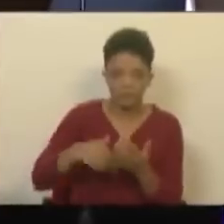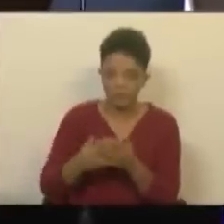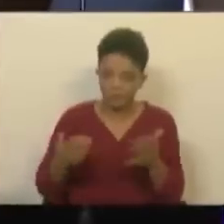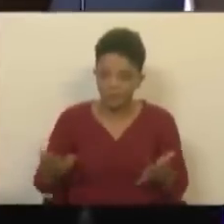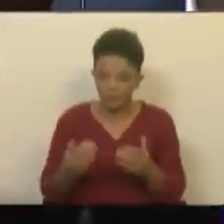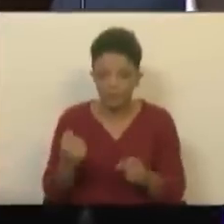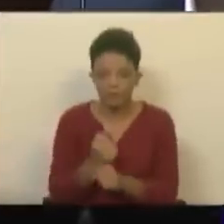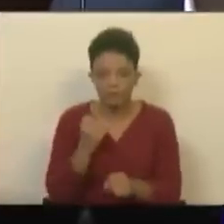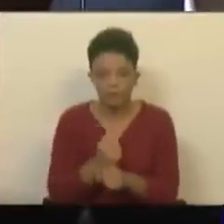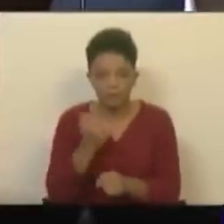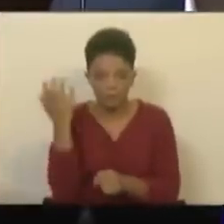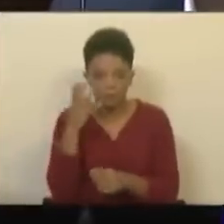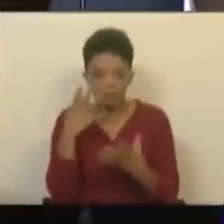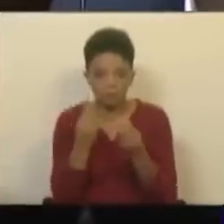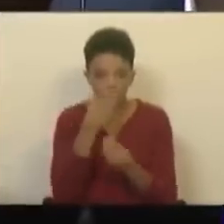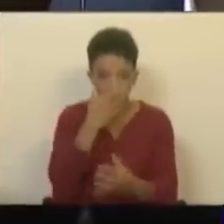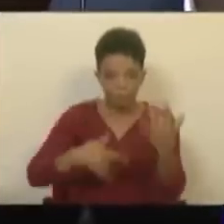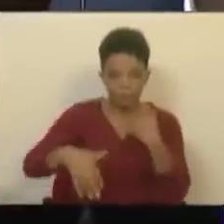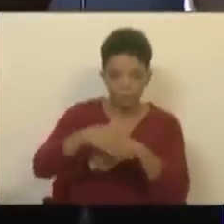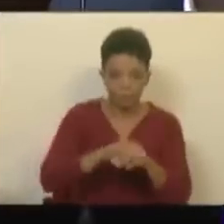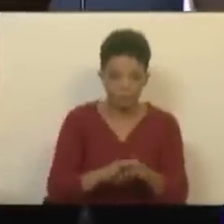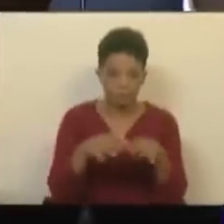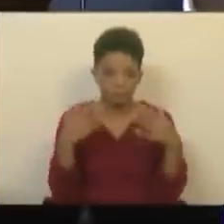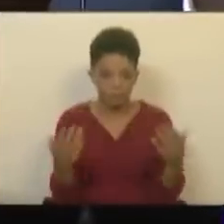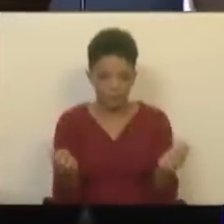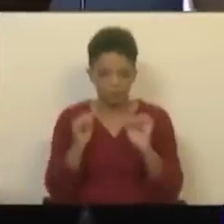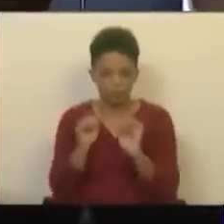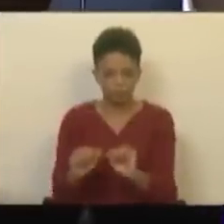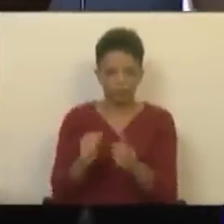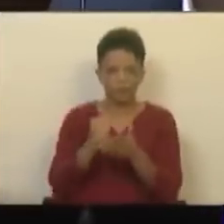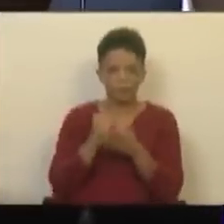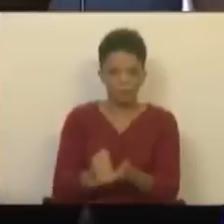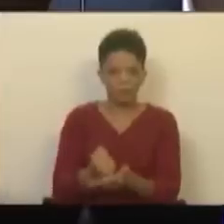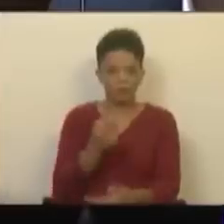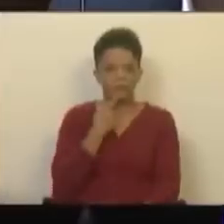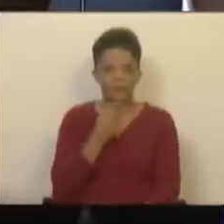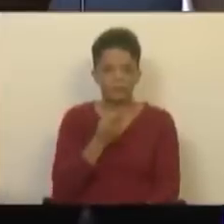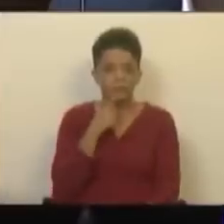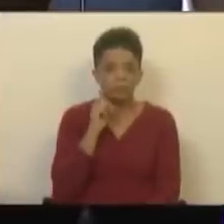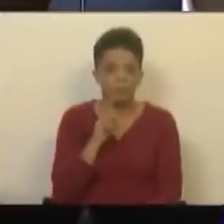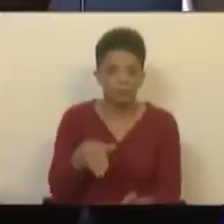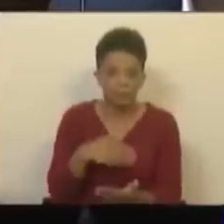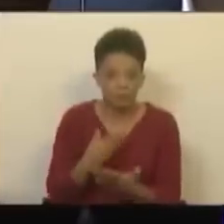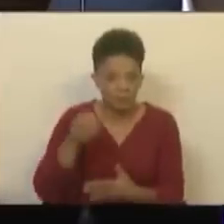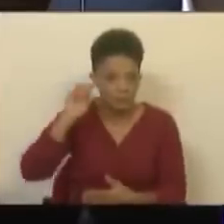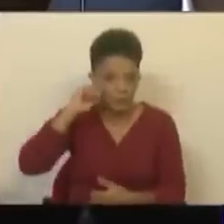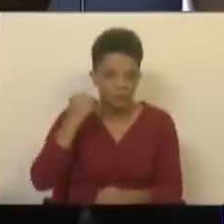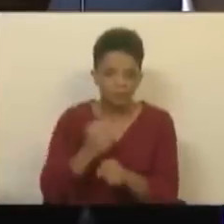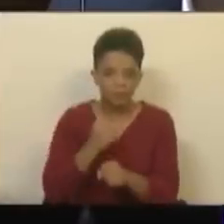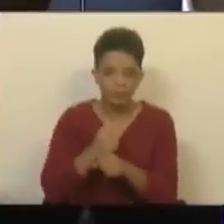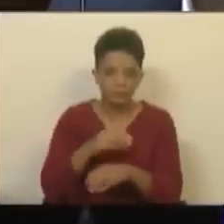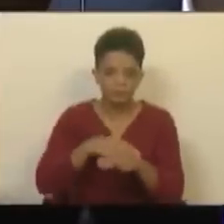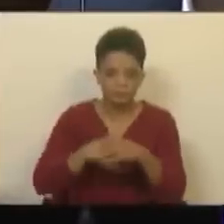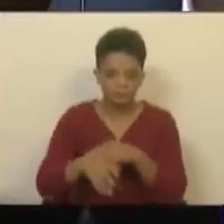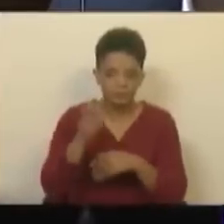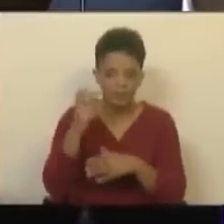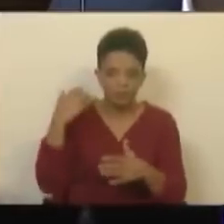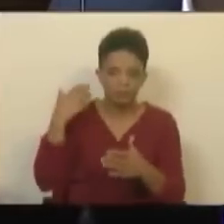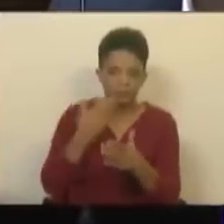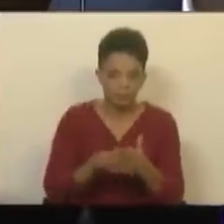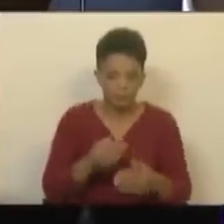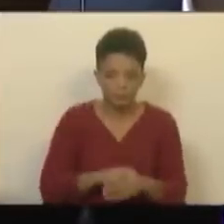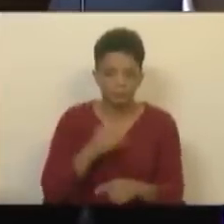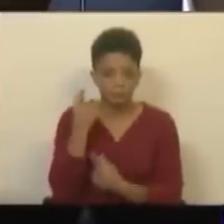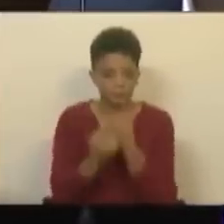dinamizam atividade cultural juntas populações por isso recusar o apoio significa colocar em causa um trabalho realizado ao longo de anos